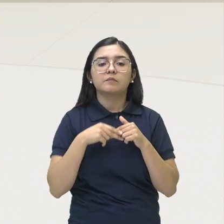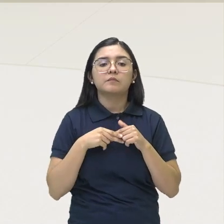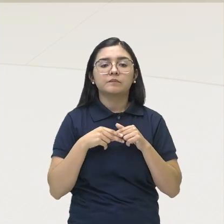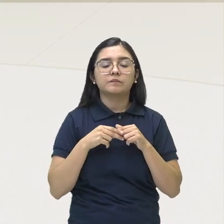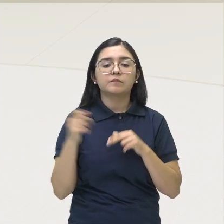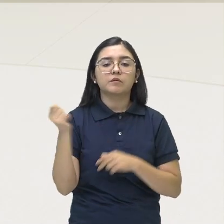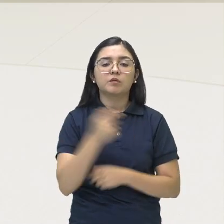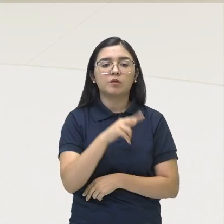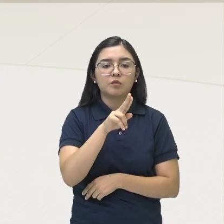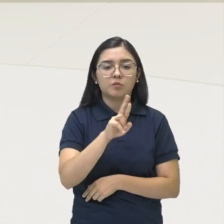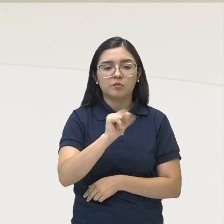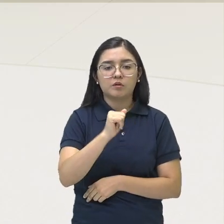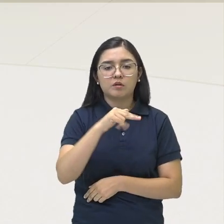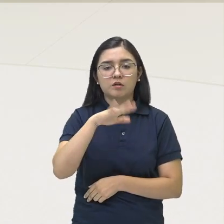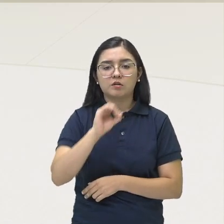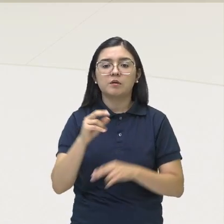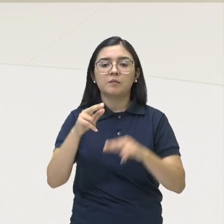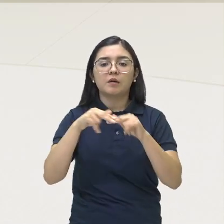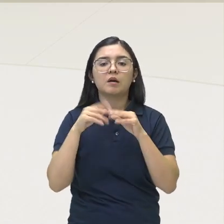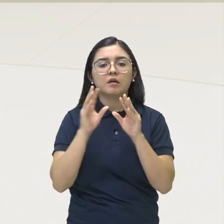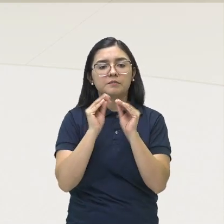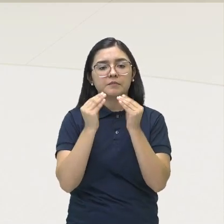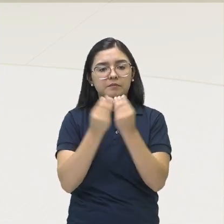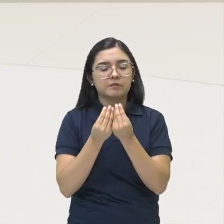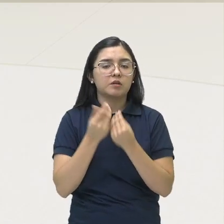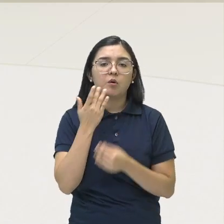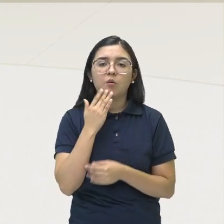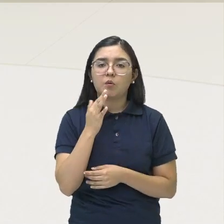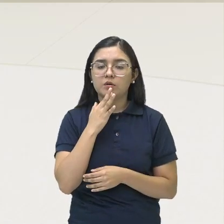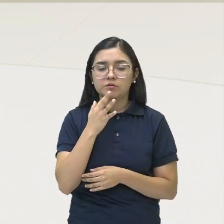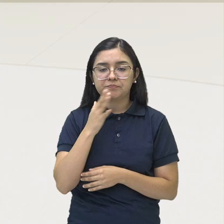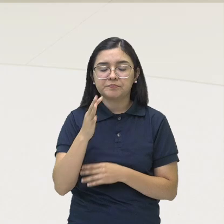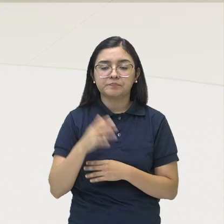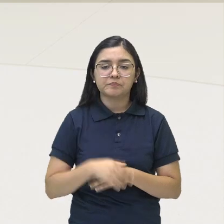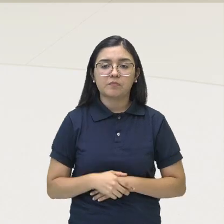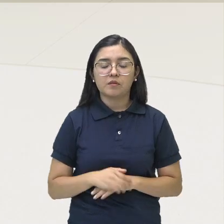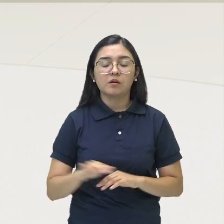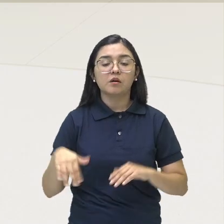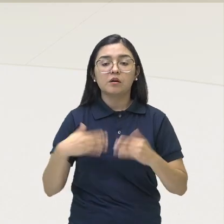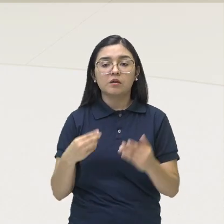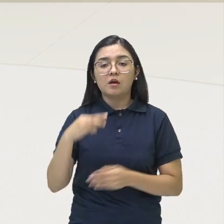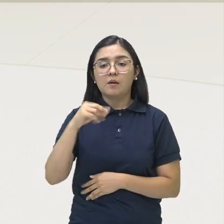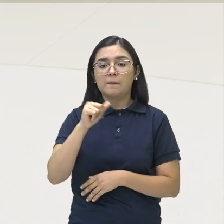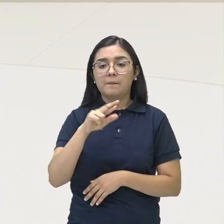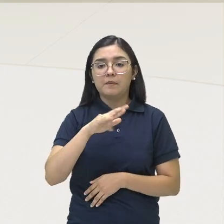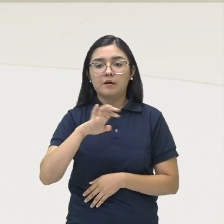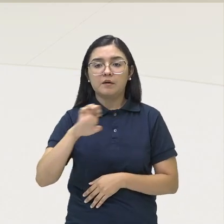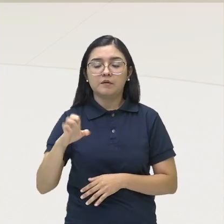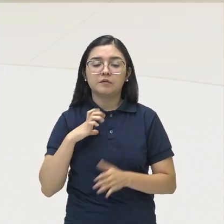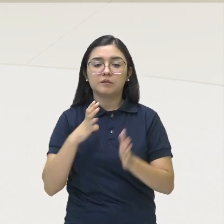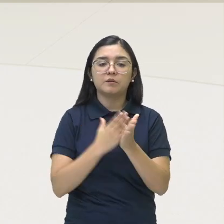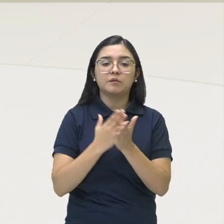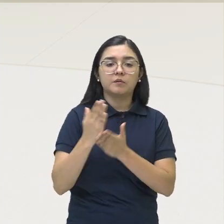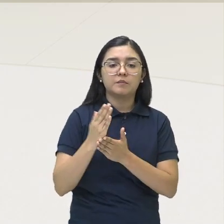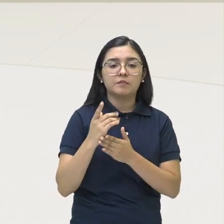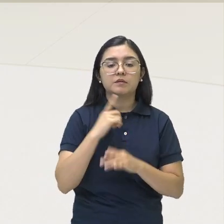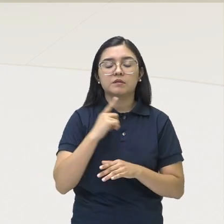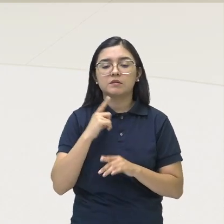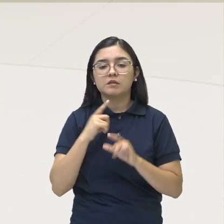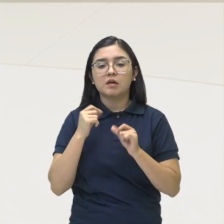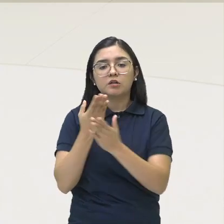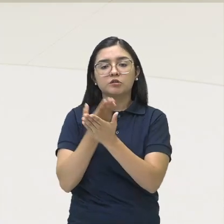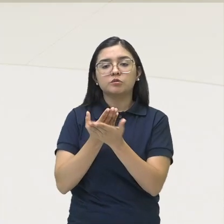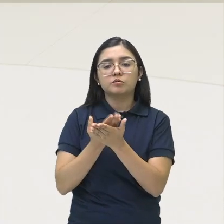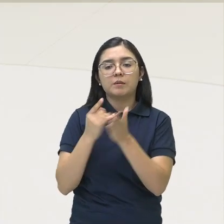urânio, devido à presença de elementos desconhecidos. E aí a Marie começou a purificar esse mineral, a pecblenda,